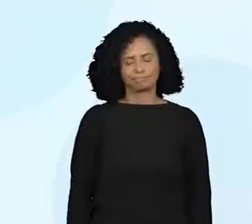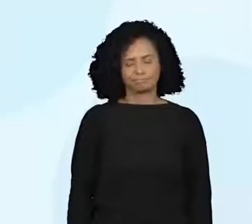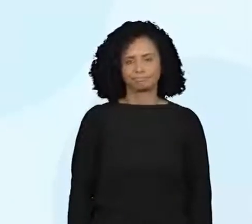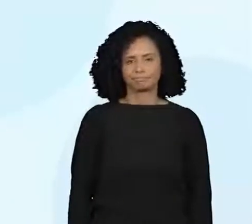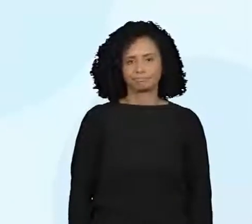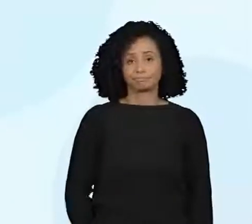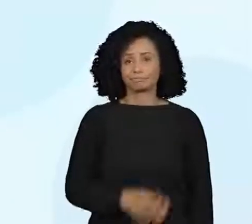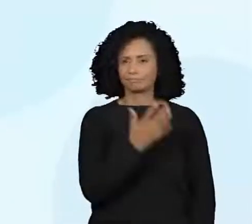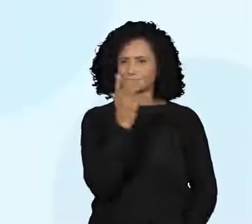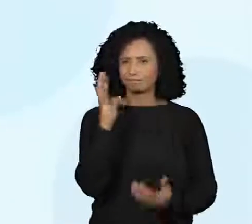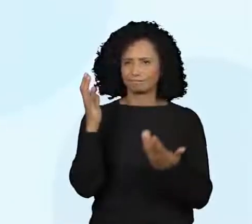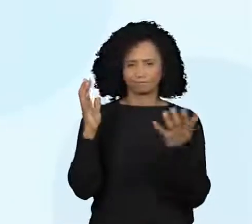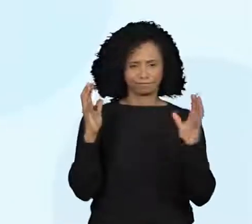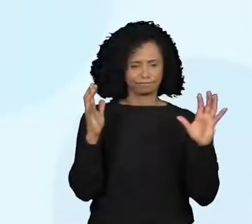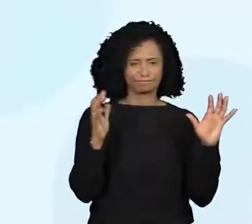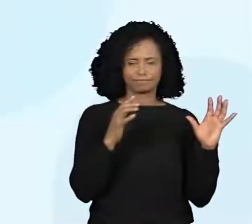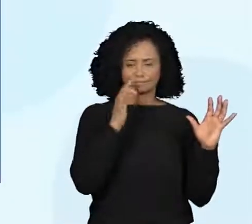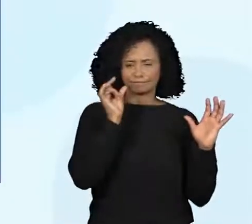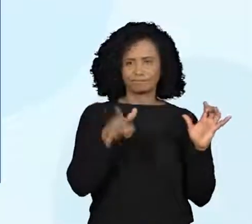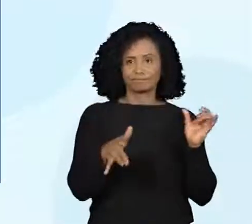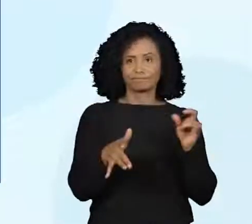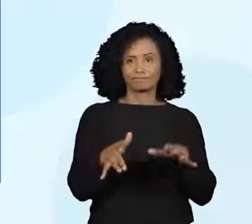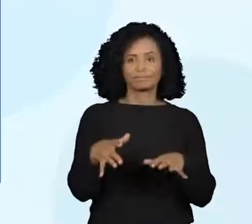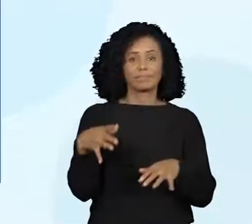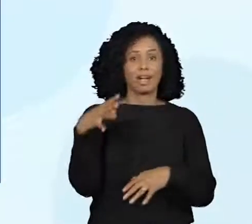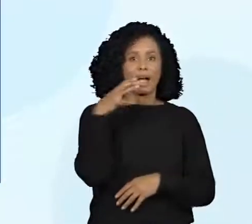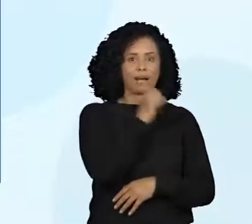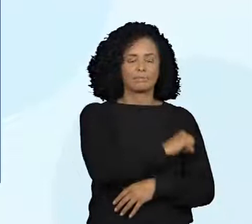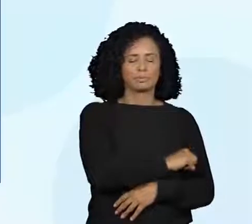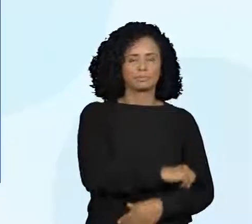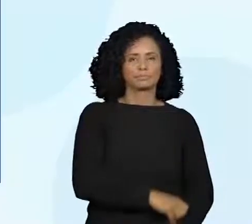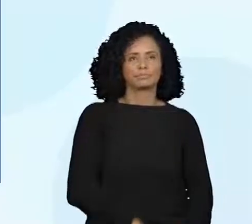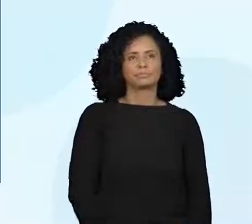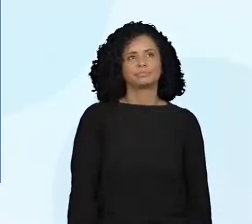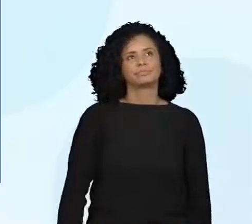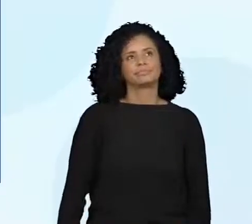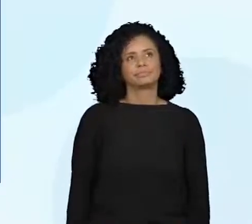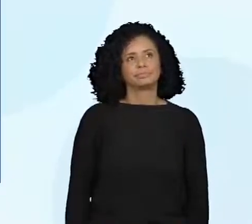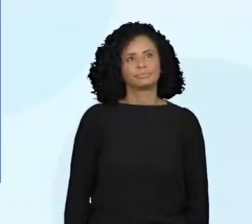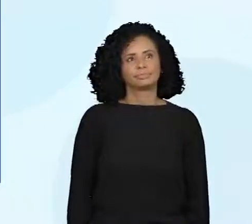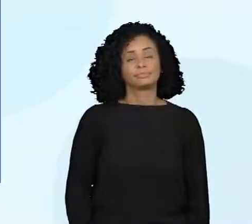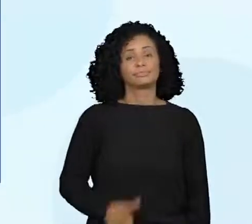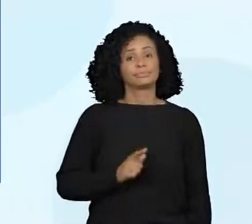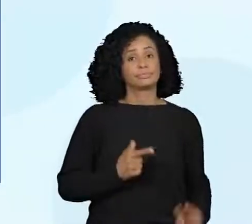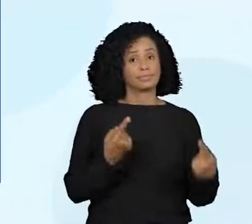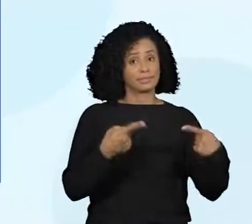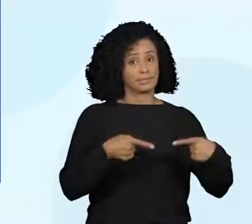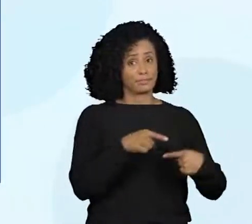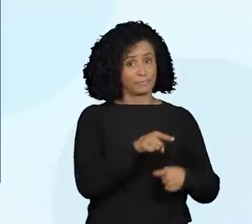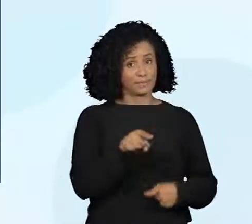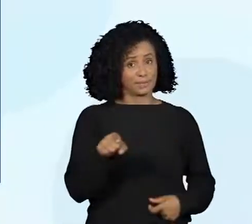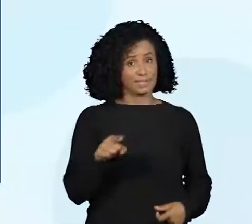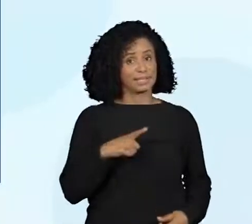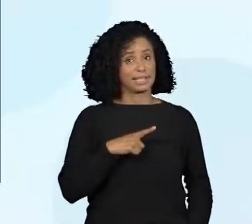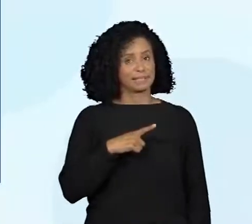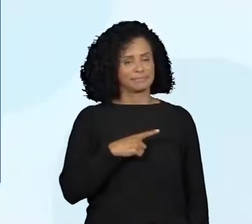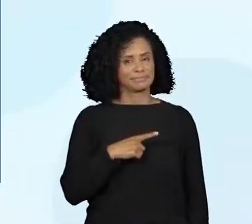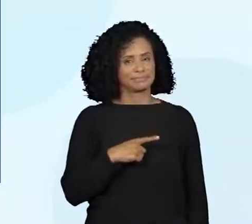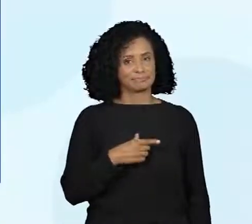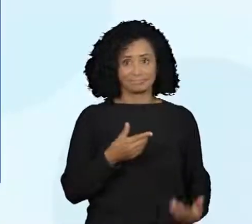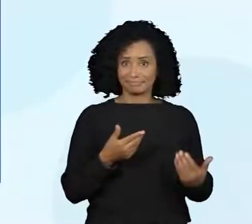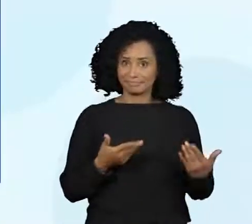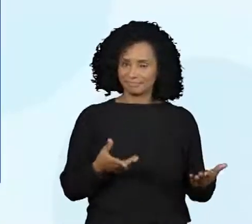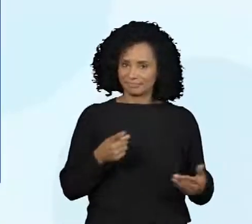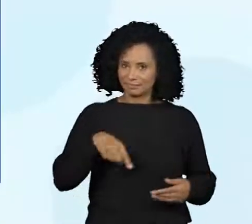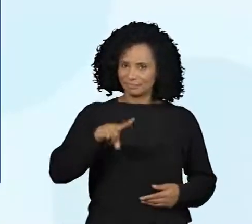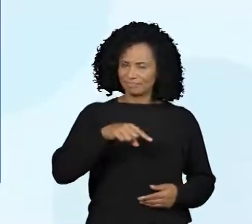natureza, que eu jogo fora com mais rapidez. Vou deixar um super desafio aqui para vocês. Então, galera, vocês